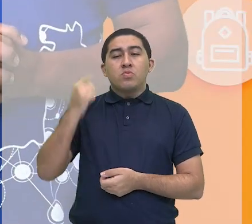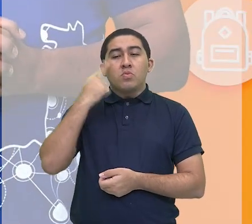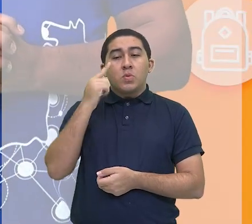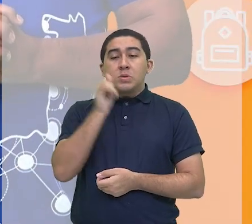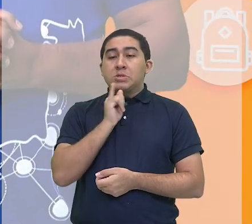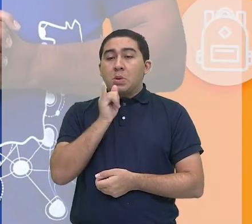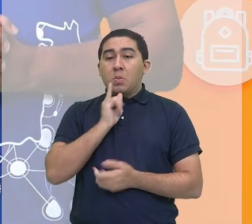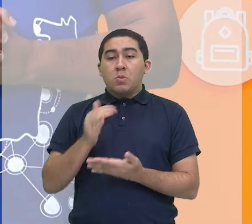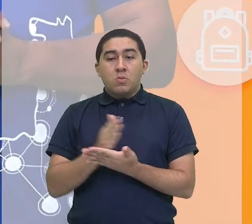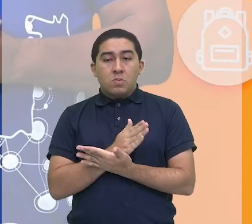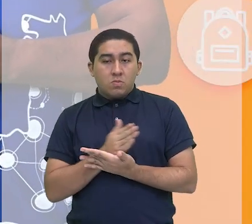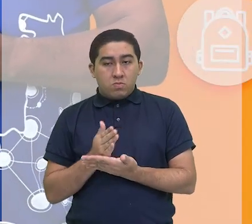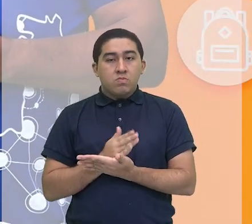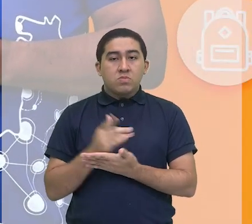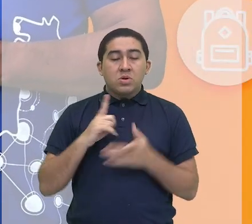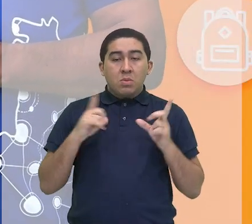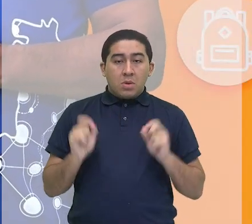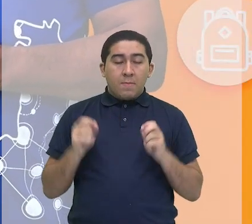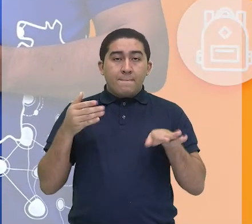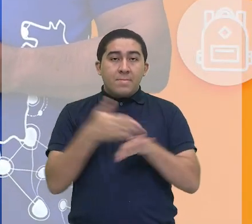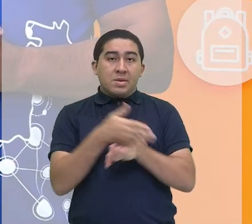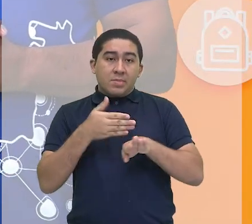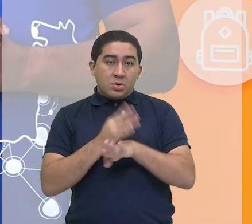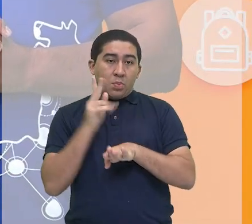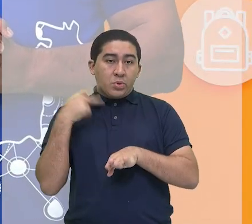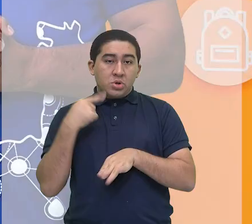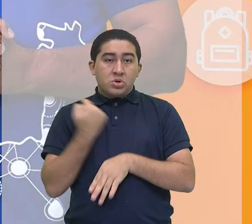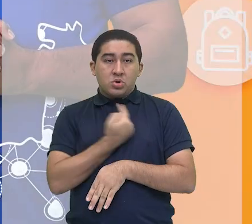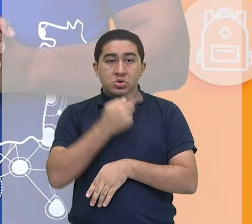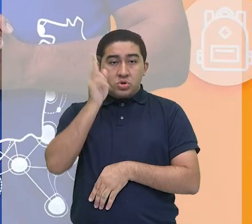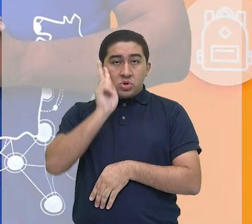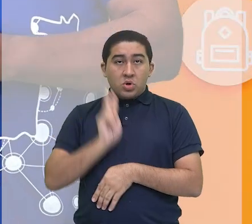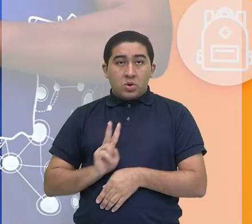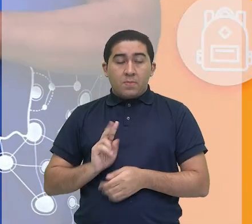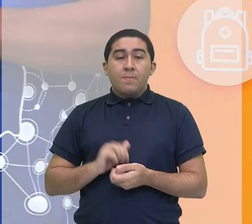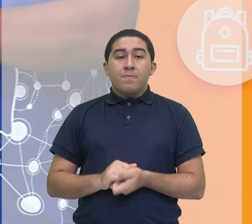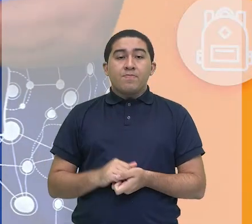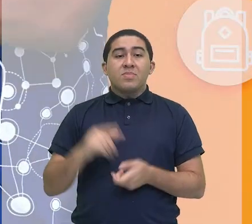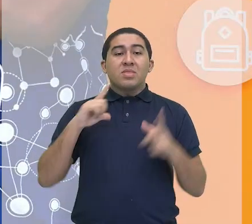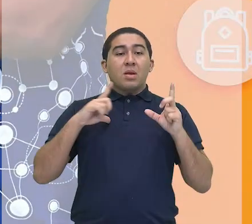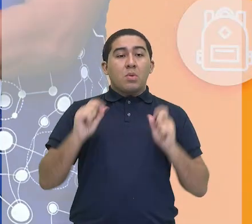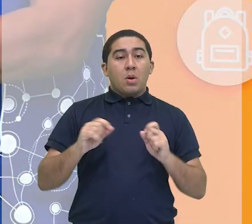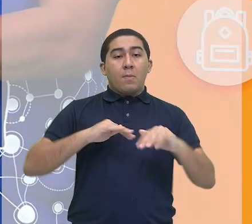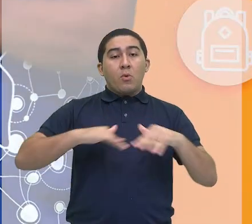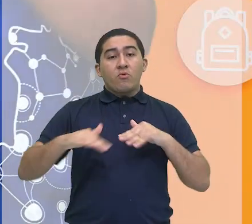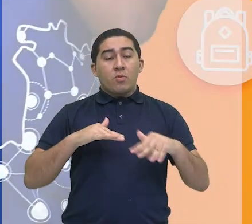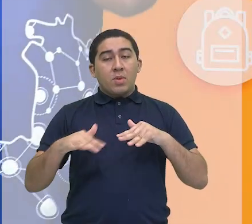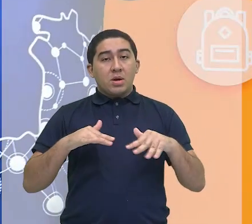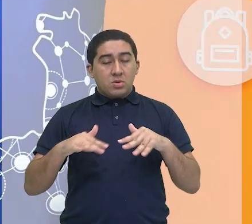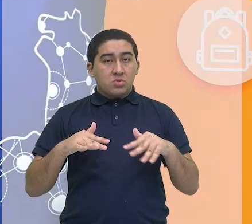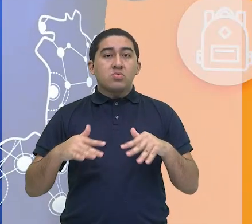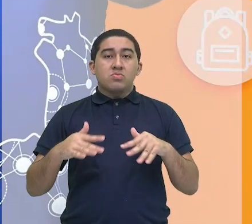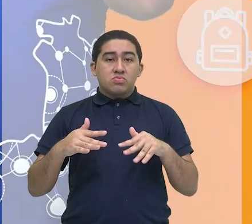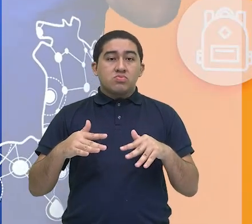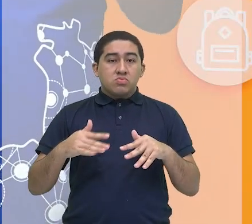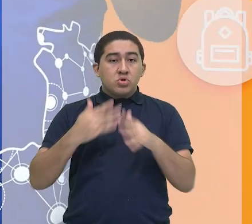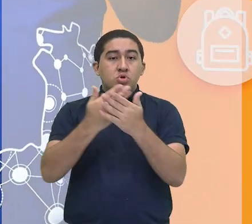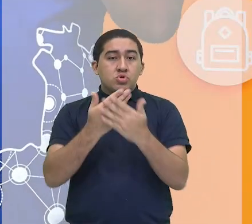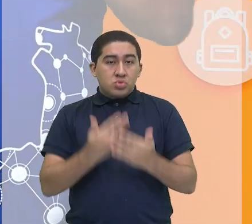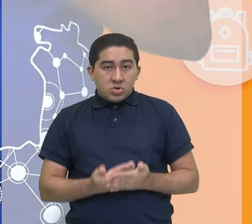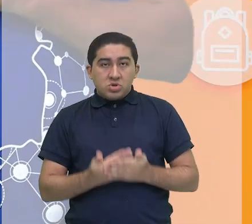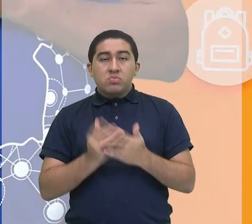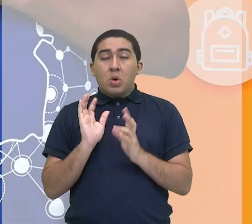ver aqui alguns exemplos, então, de engajamento político da nossa história, né? Nós temos movimentos estudantis, né, que acontecem